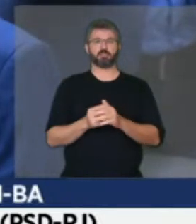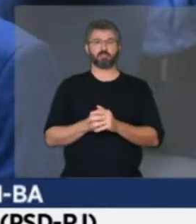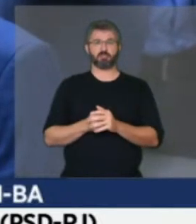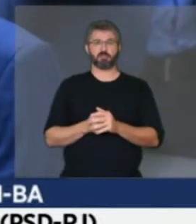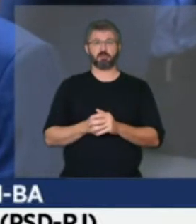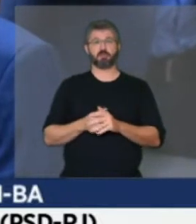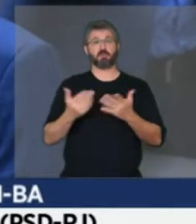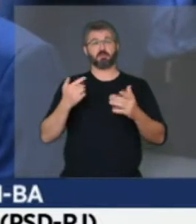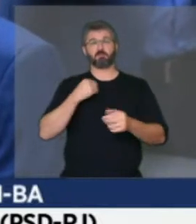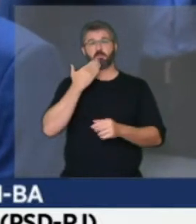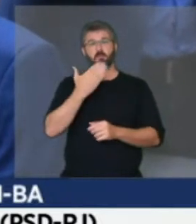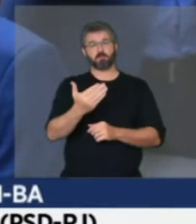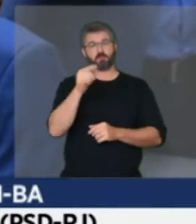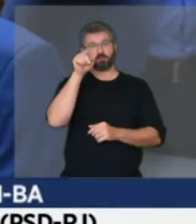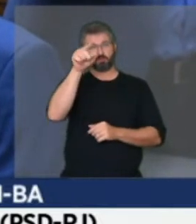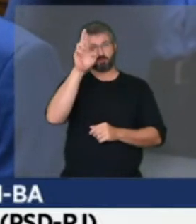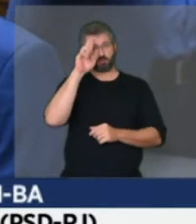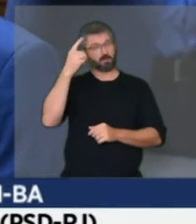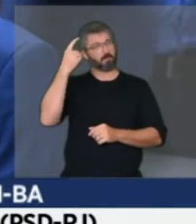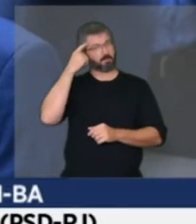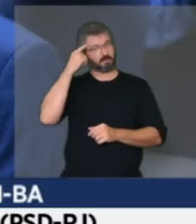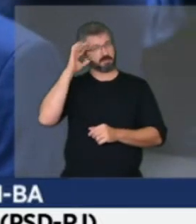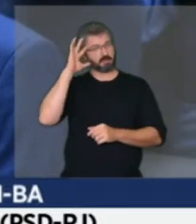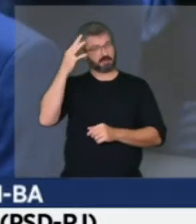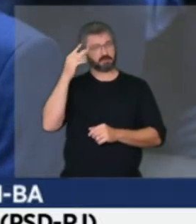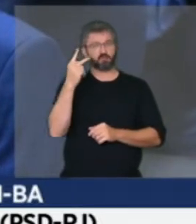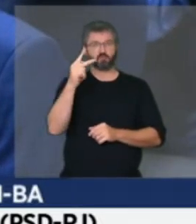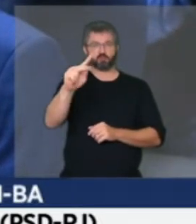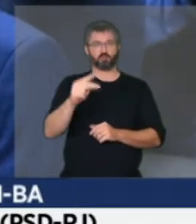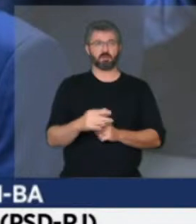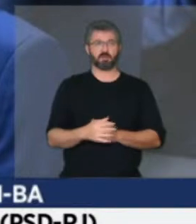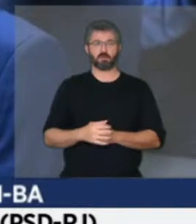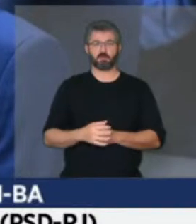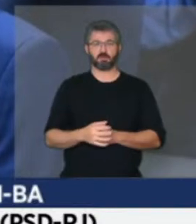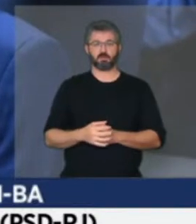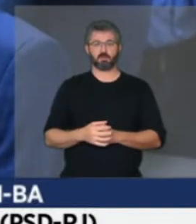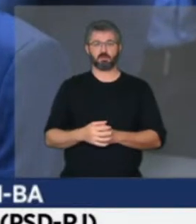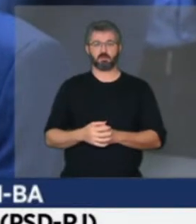exposto, requer a Vossa Excelência a reconsideração da decisão proferida.